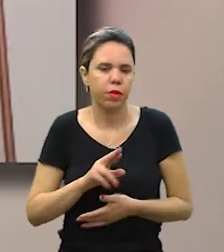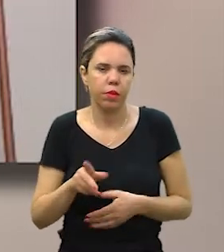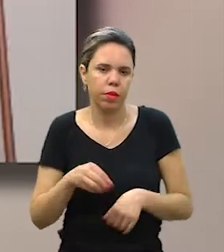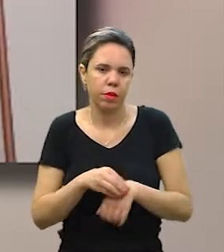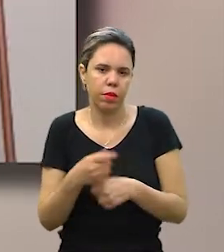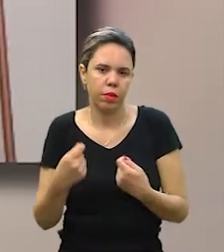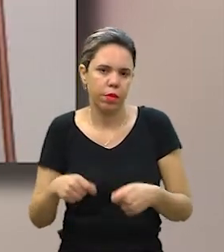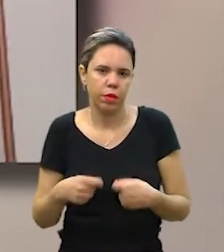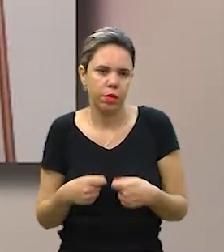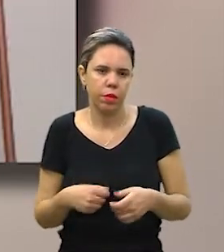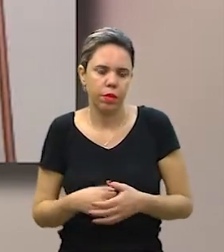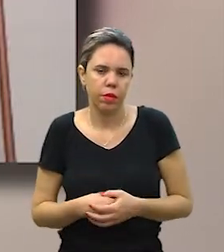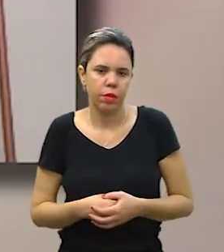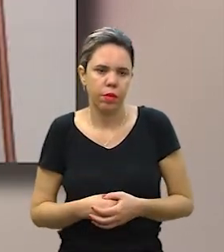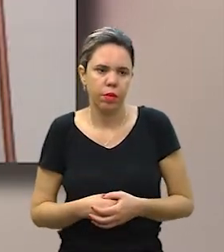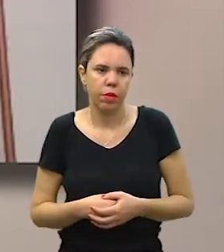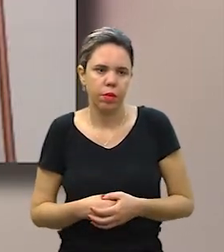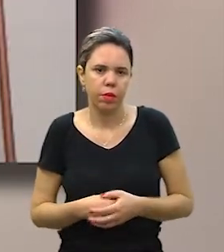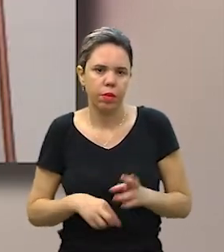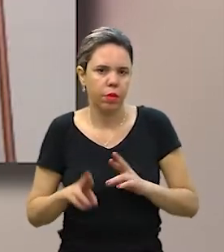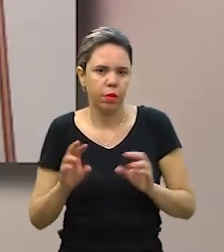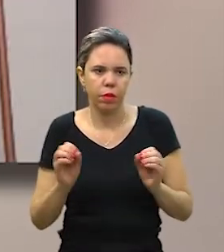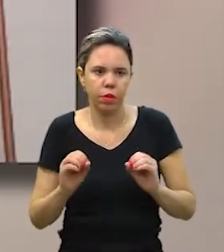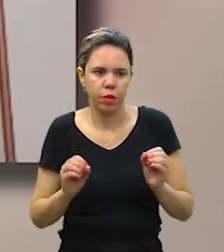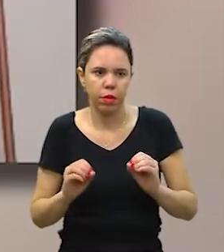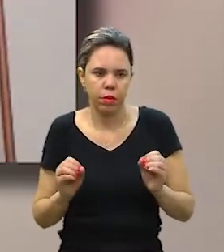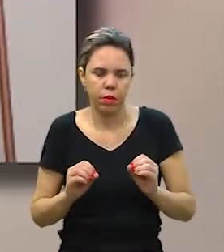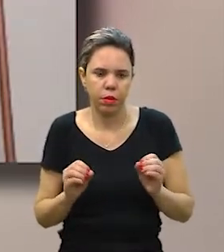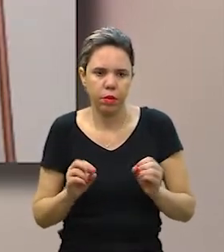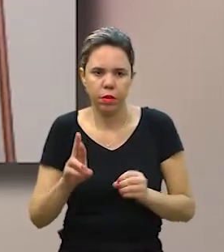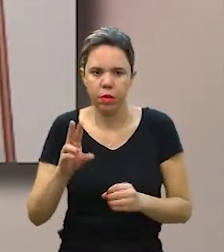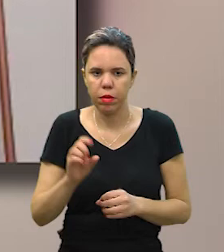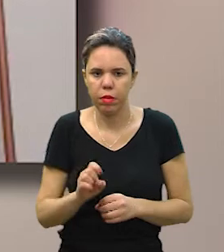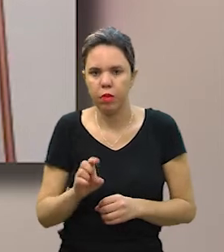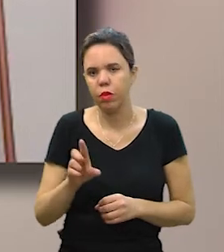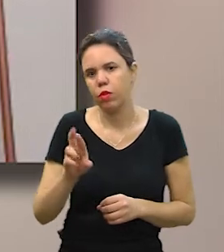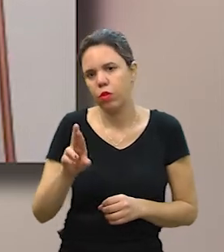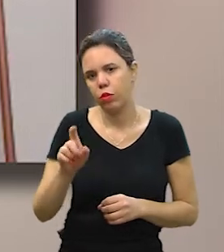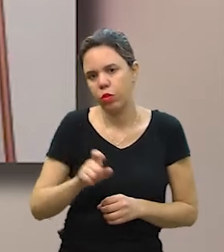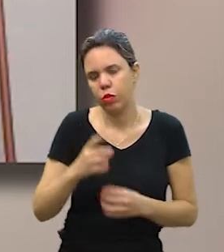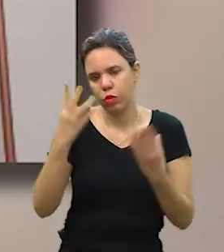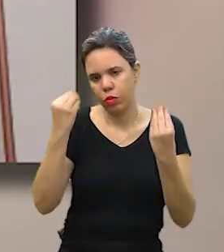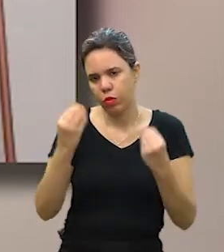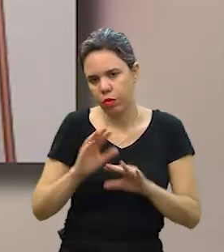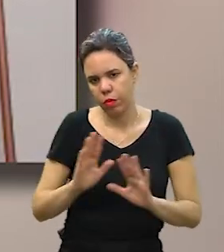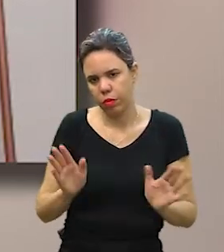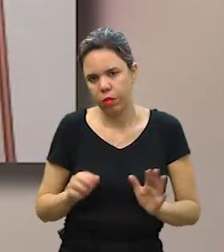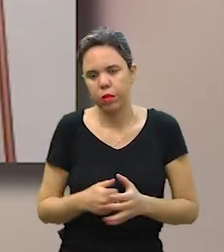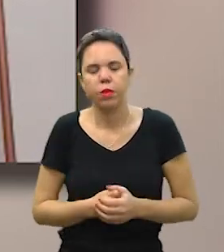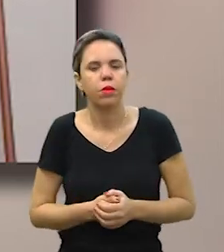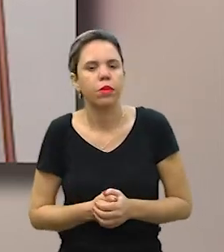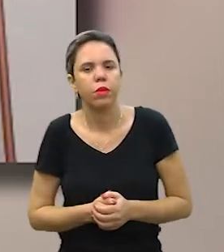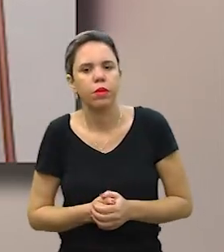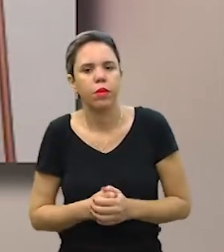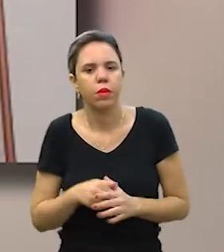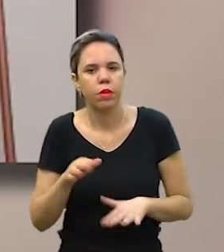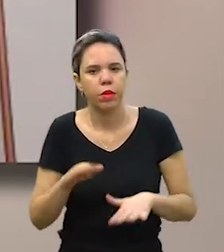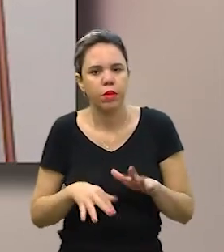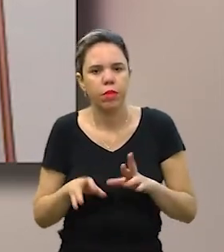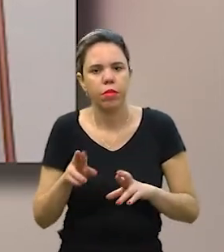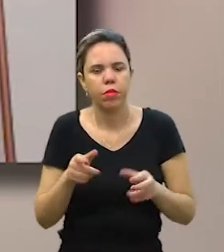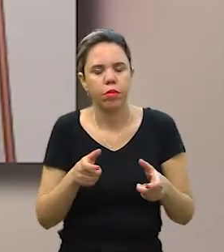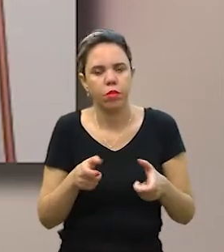há indicação de exame nenhum, nem de raio-x, nem de tomografia, tá? Às vezes é